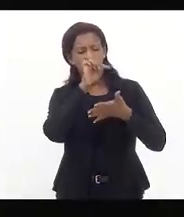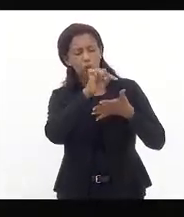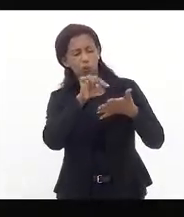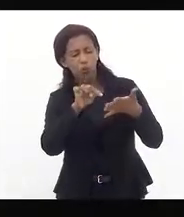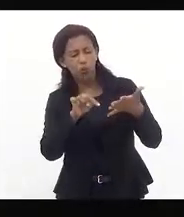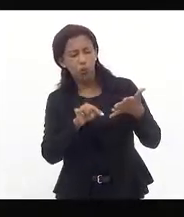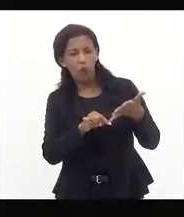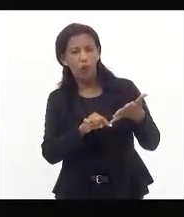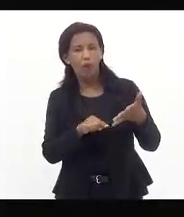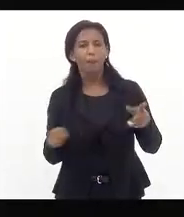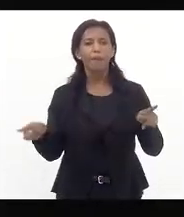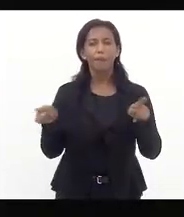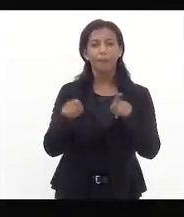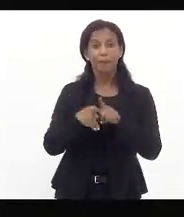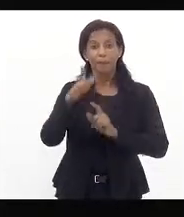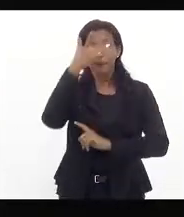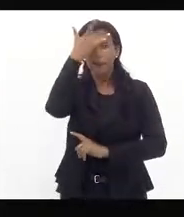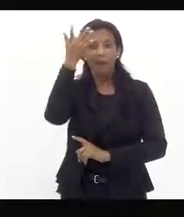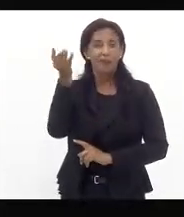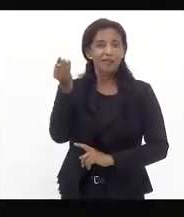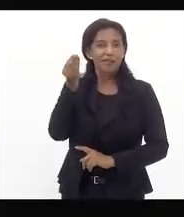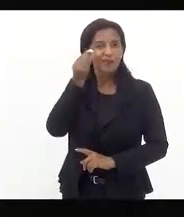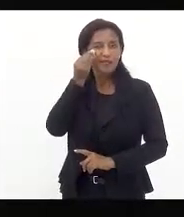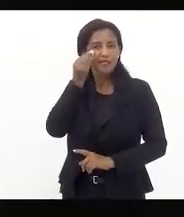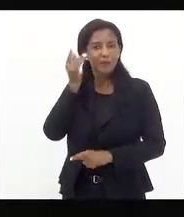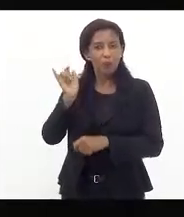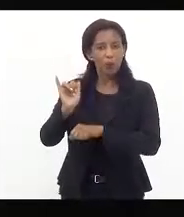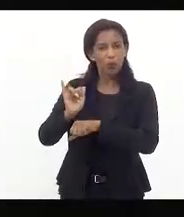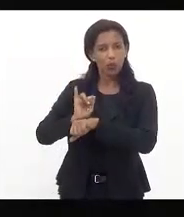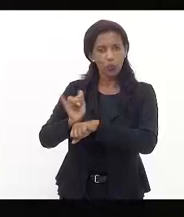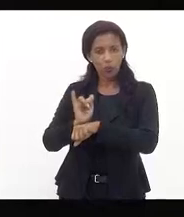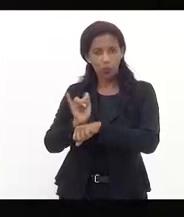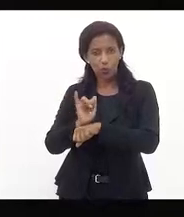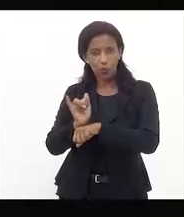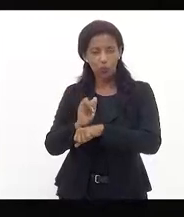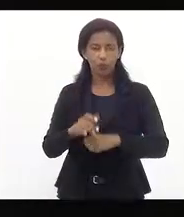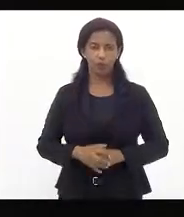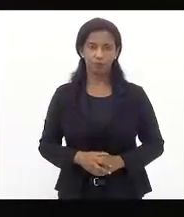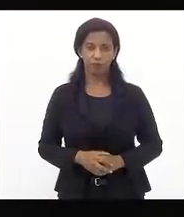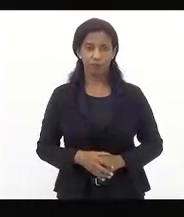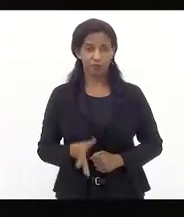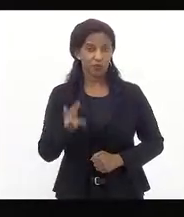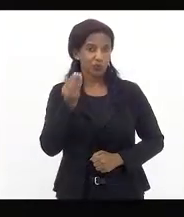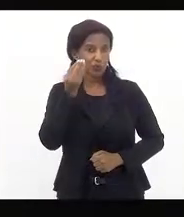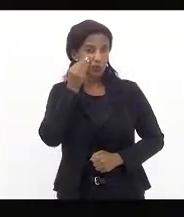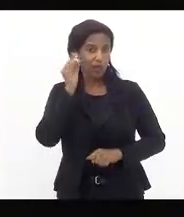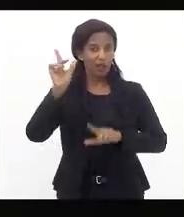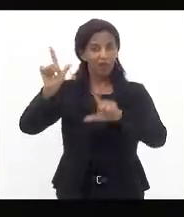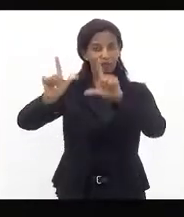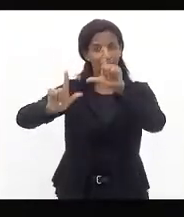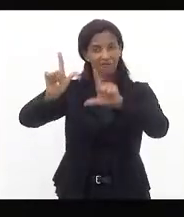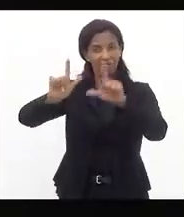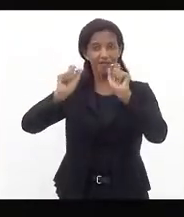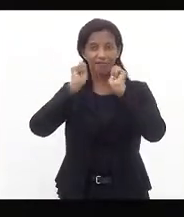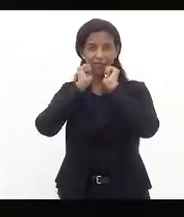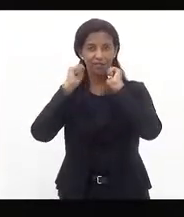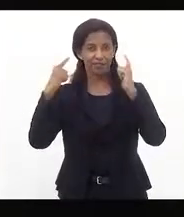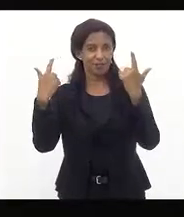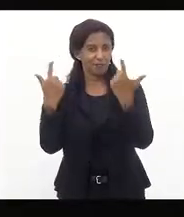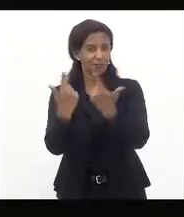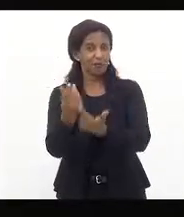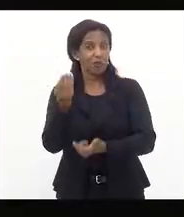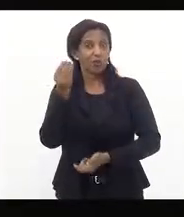quem também nos assiste pelo YouTube, nos assiste pela TV Alerj, nos